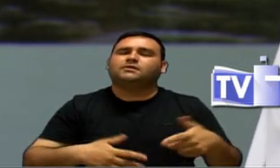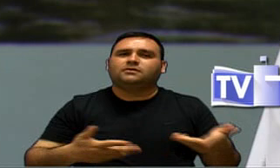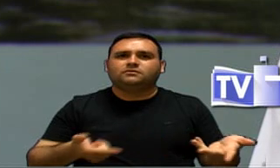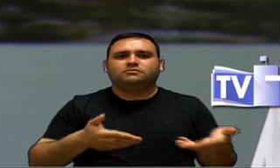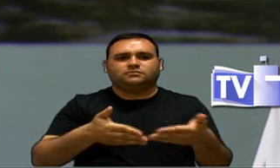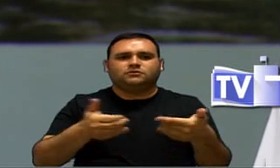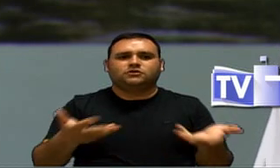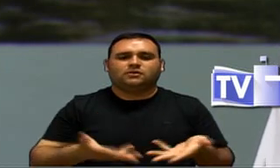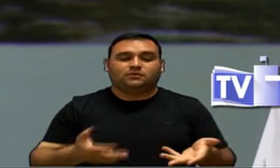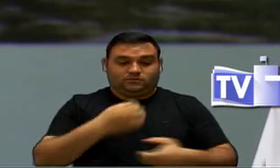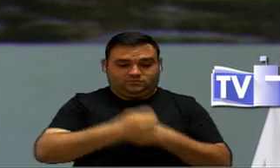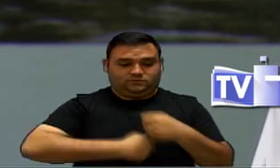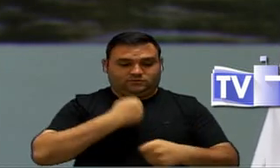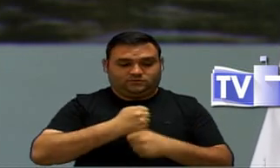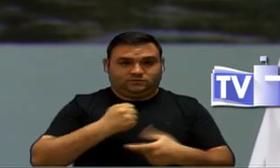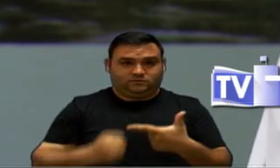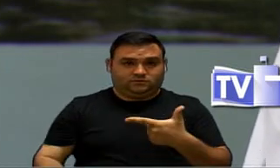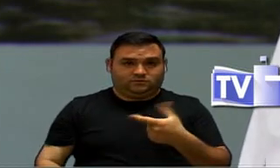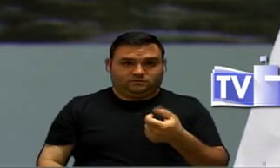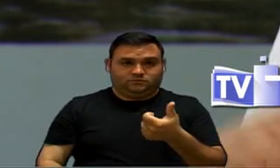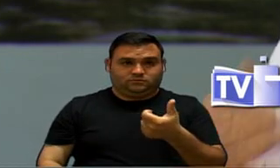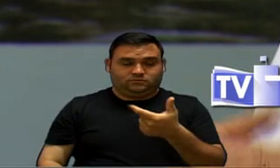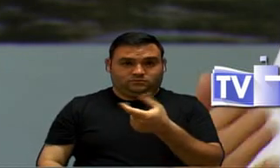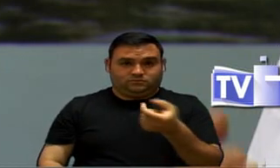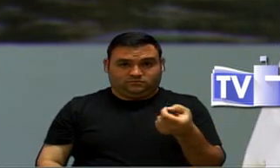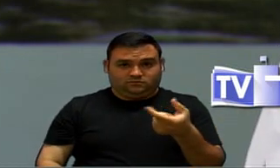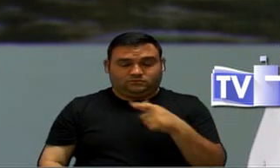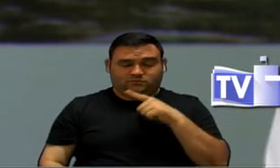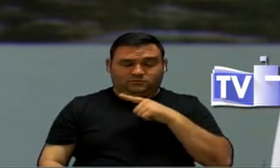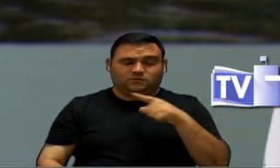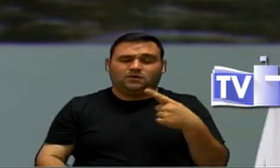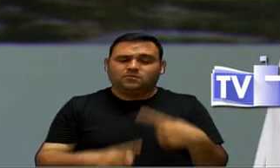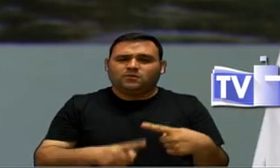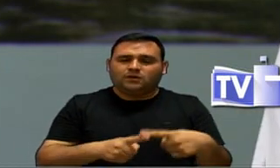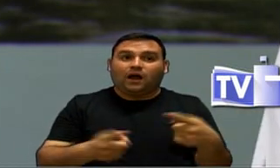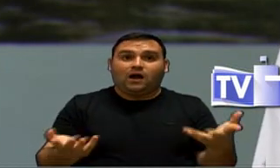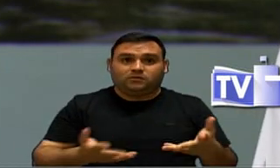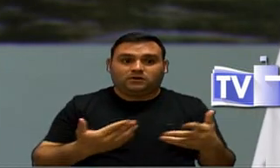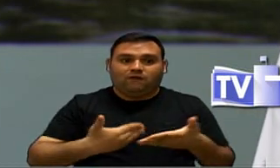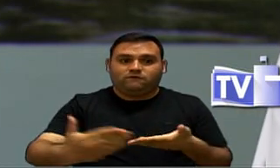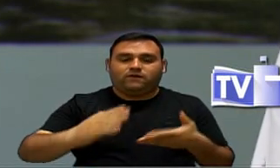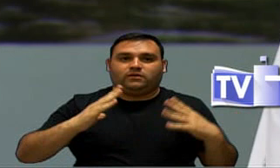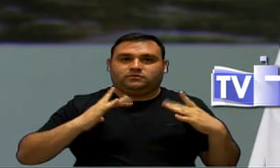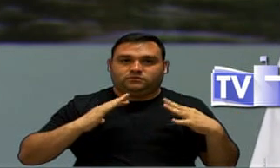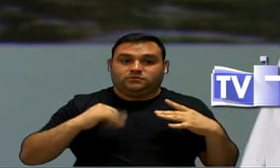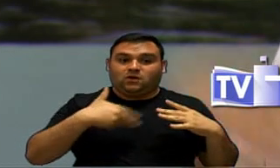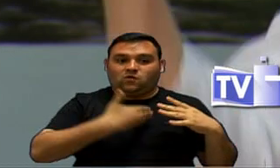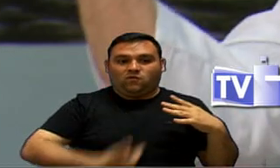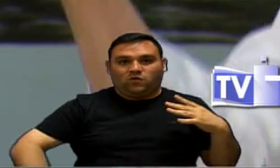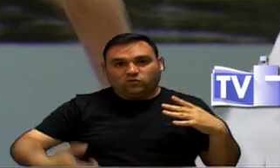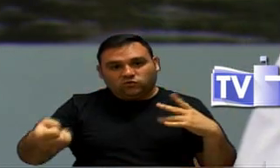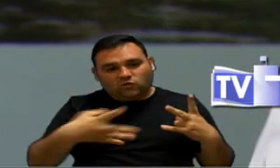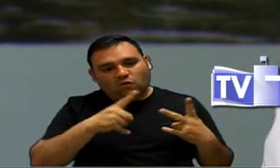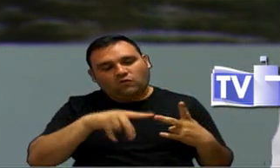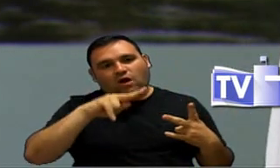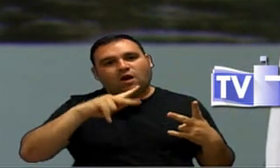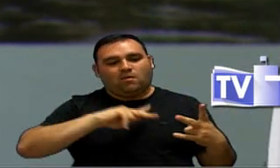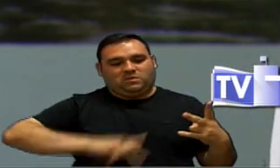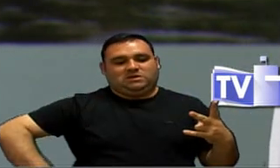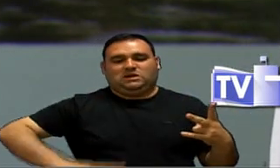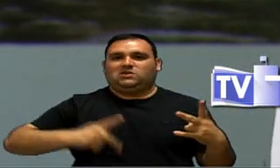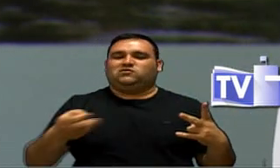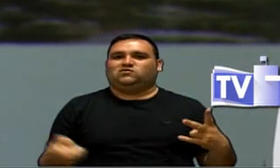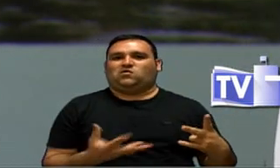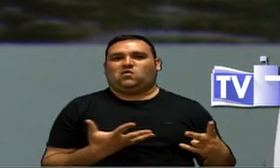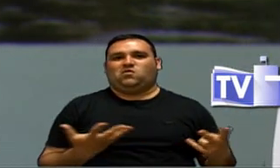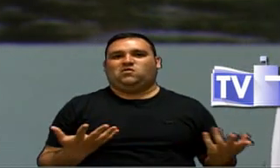o ano que vem, nós vamos entrar num recesso agora, novo governador, novo presidente da